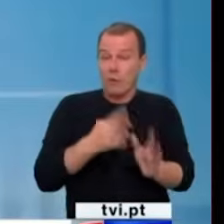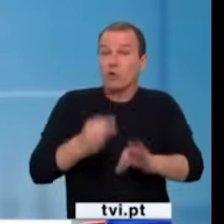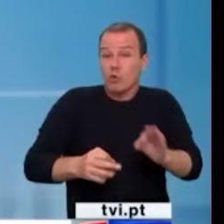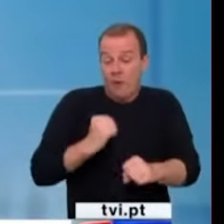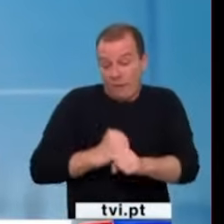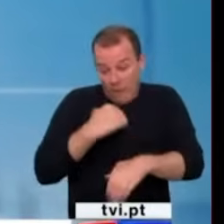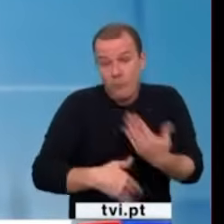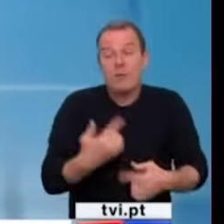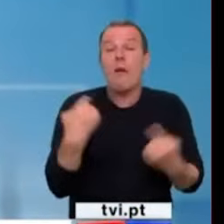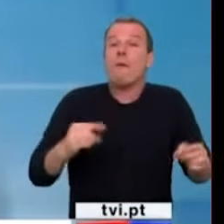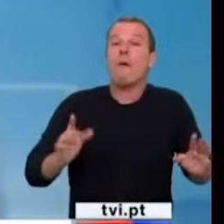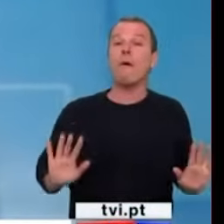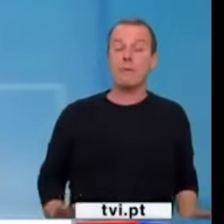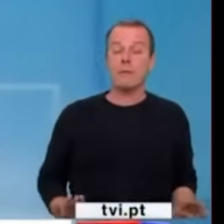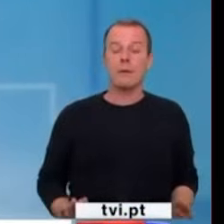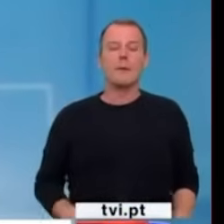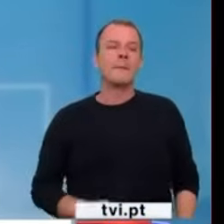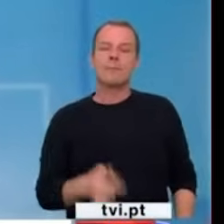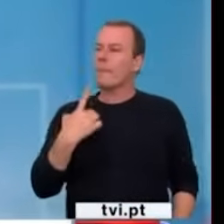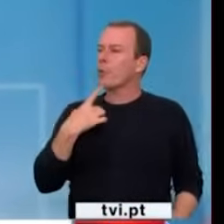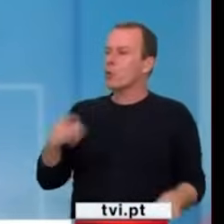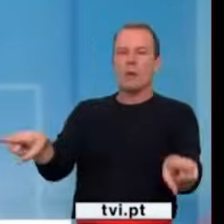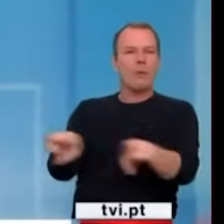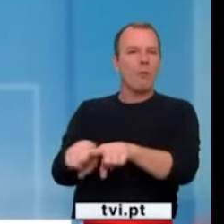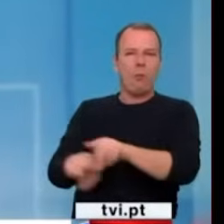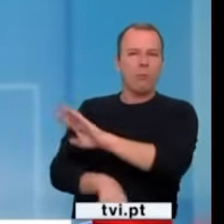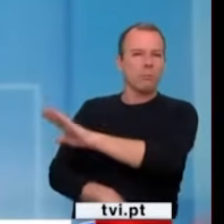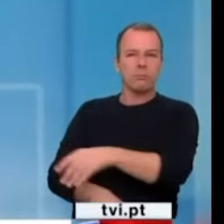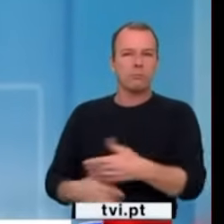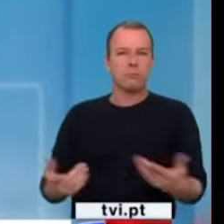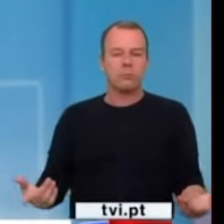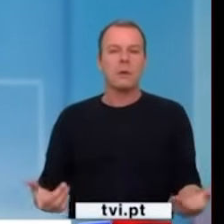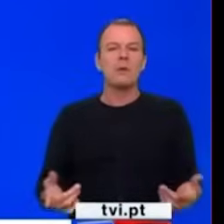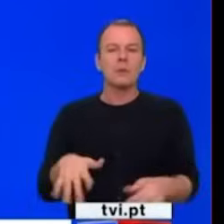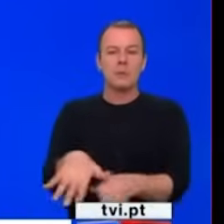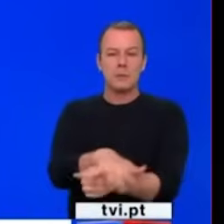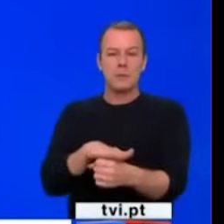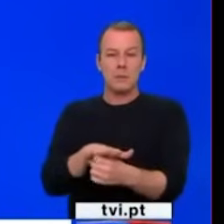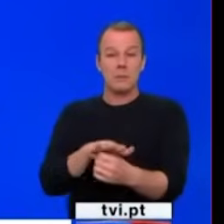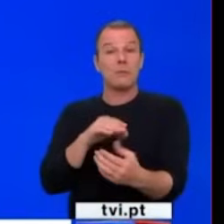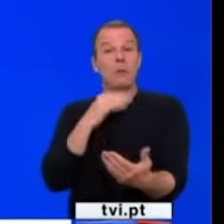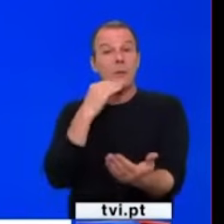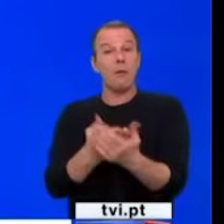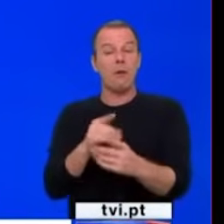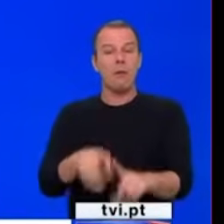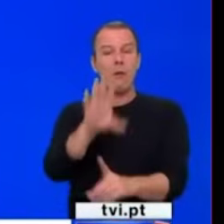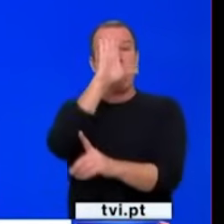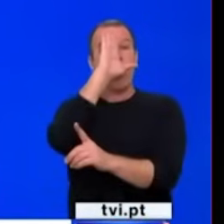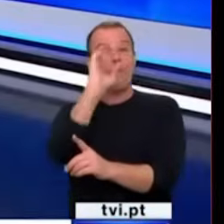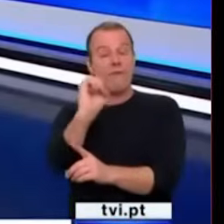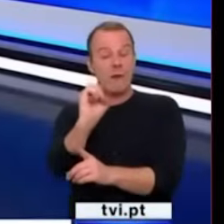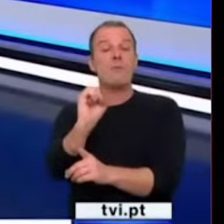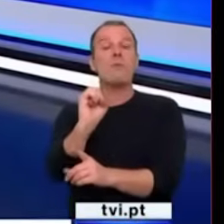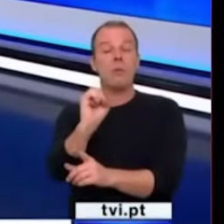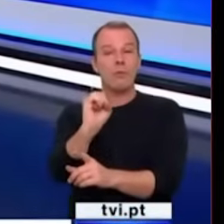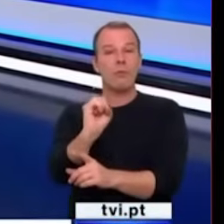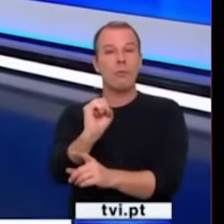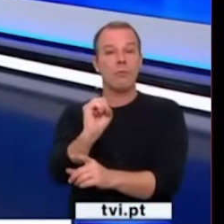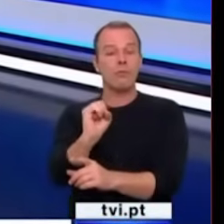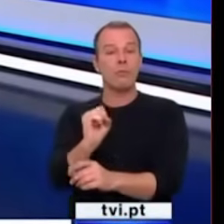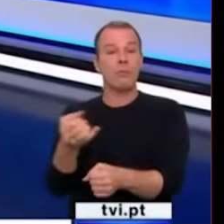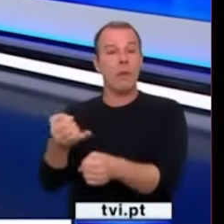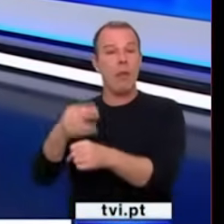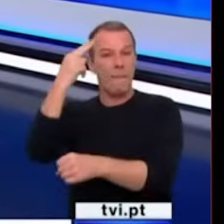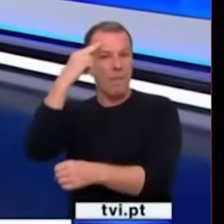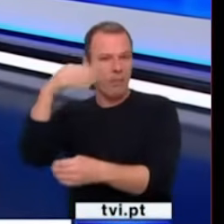Ventura faço primeiro mesma questão em relação à à este caso que envolve o governo membros do governo Regional da